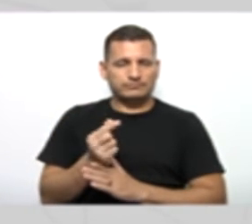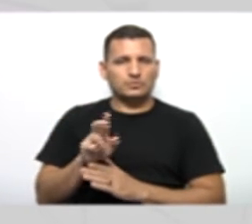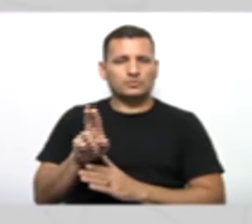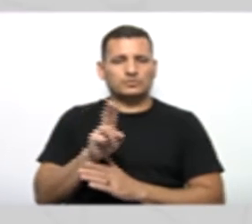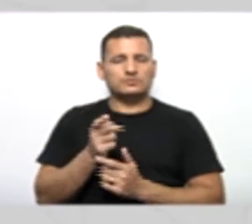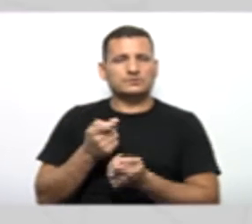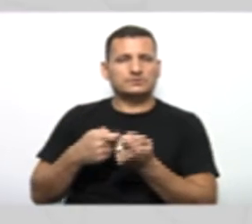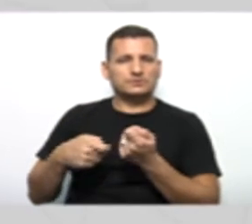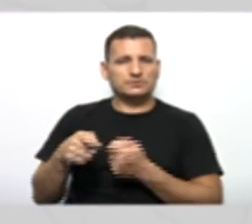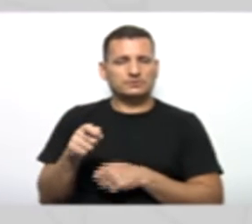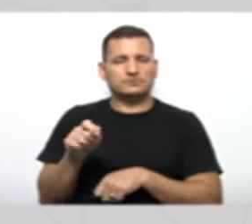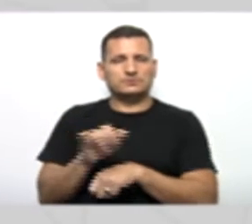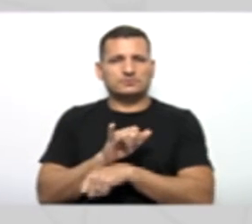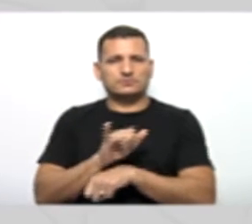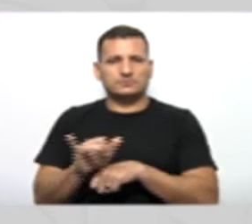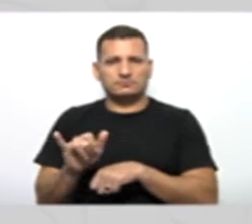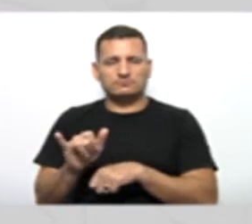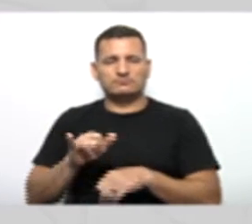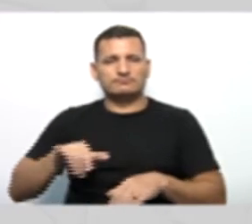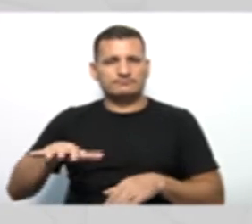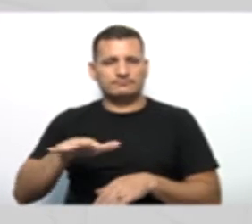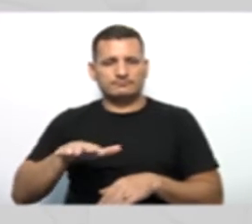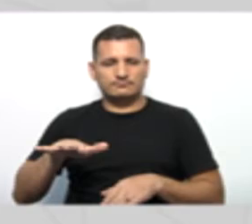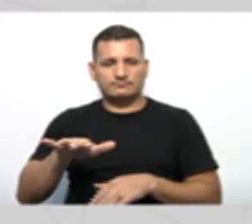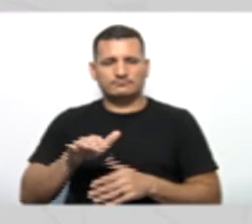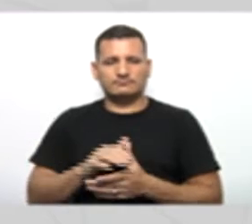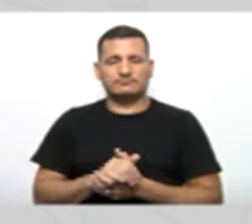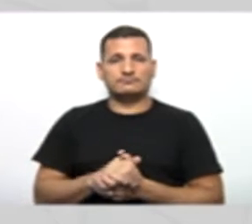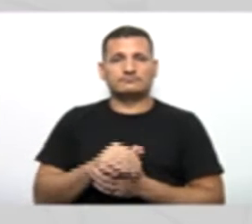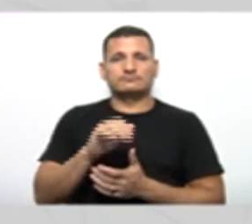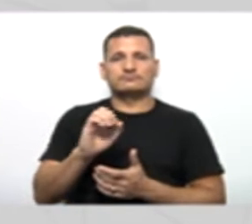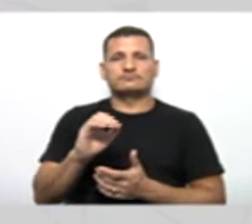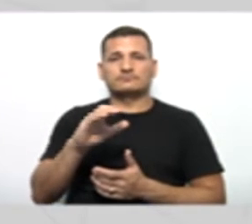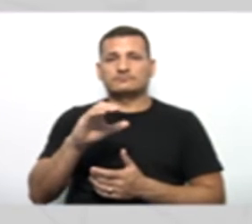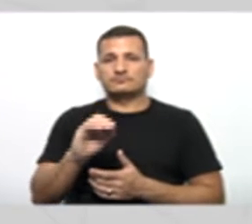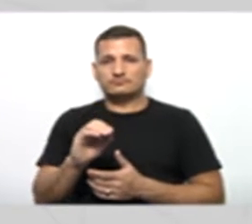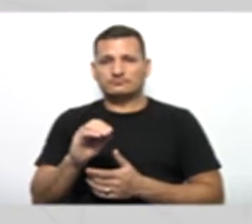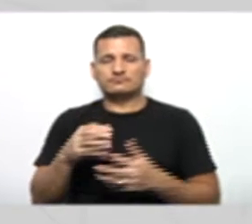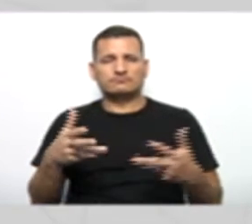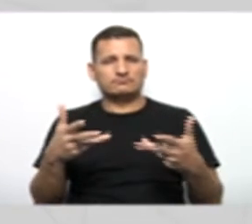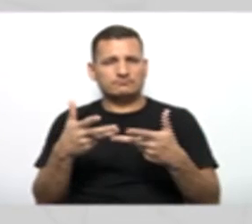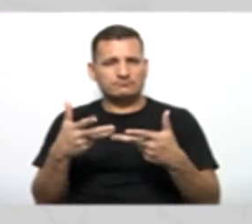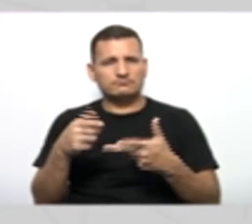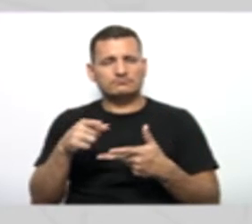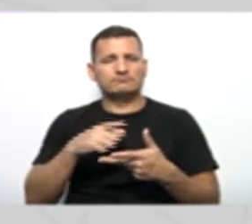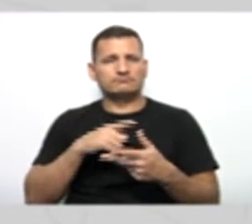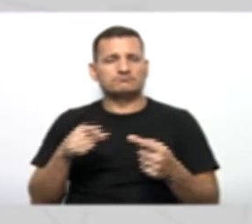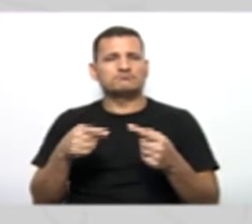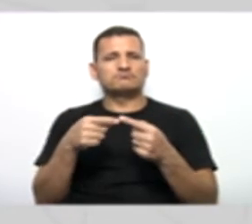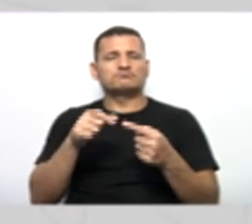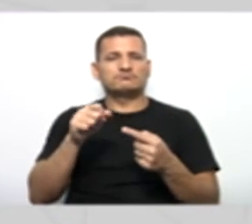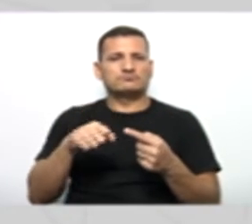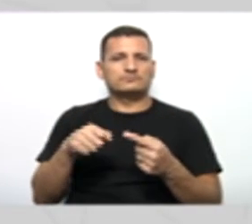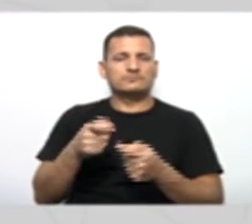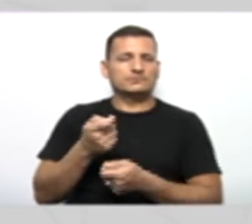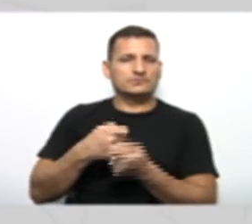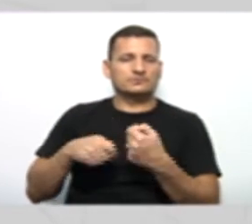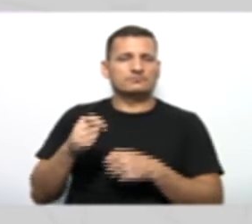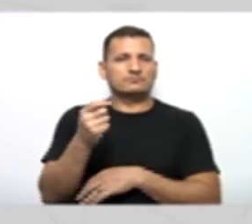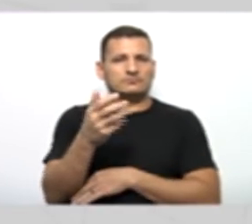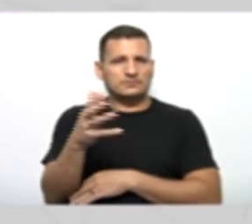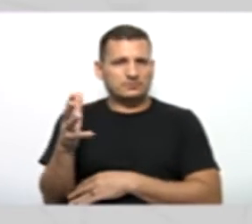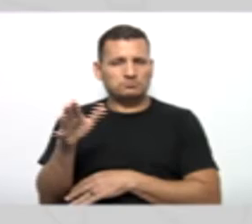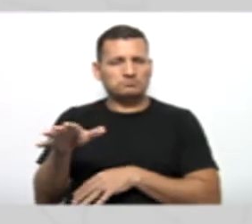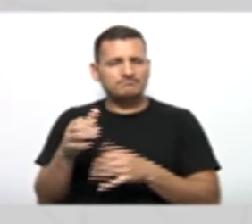ambiental estratégica. A ecoeficiência, ela tem sim muito a ver com a gestão ambiental estratégica, são